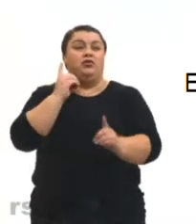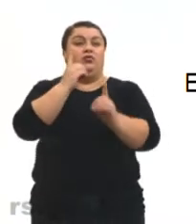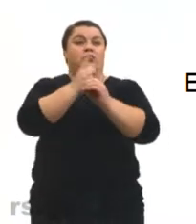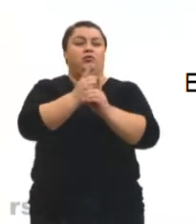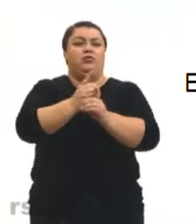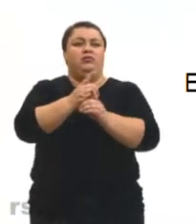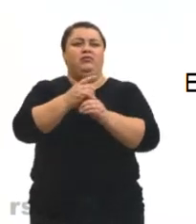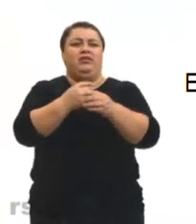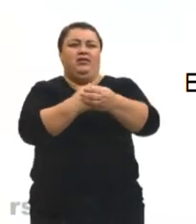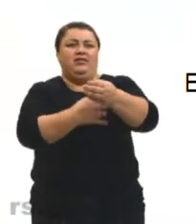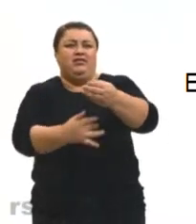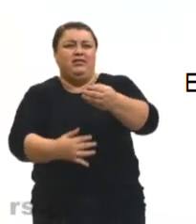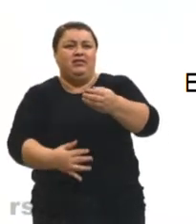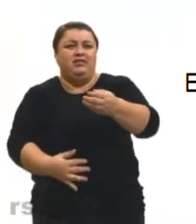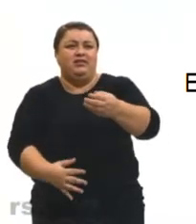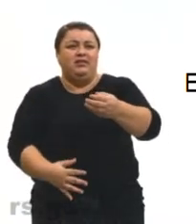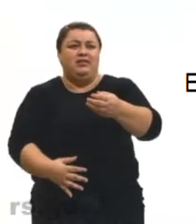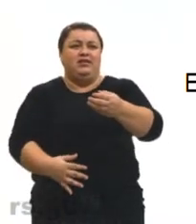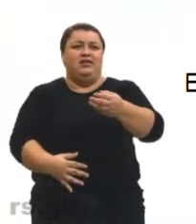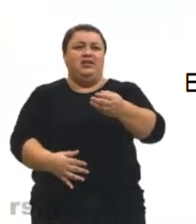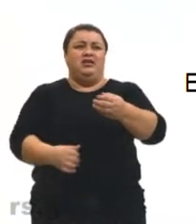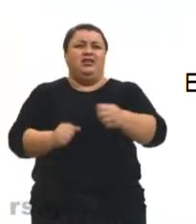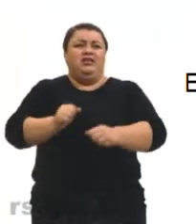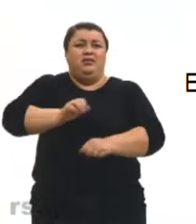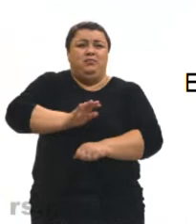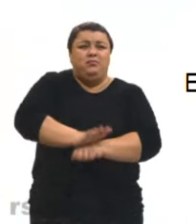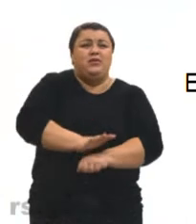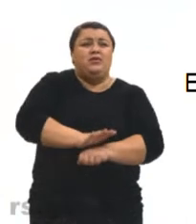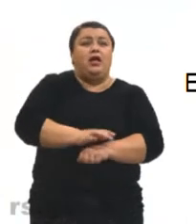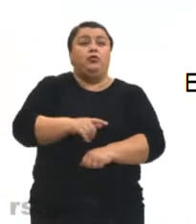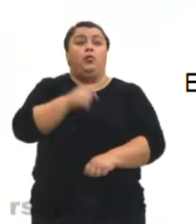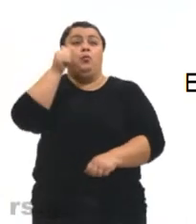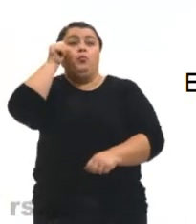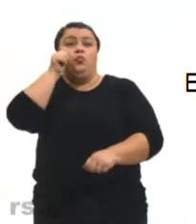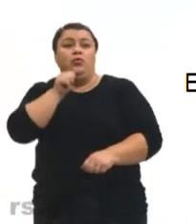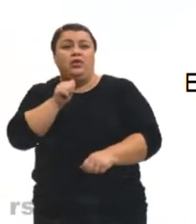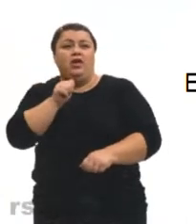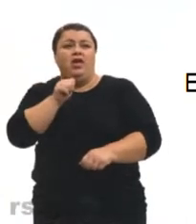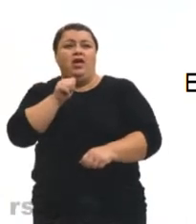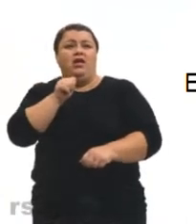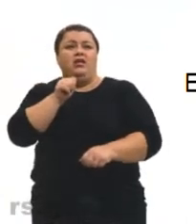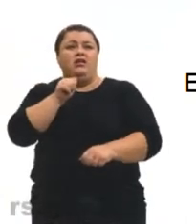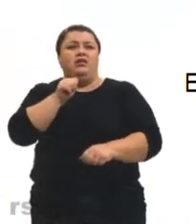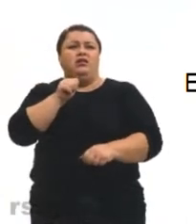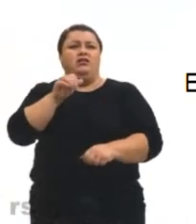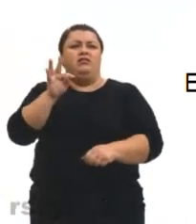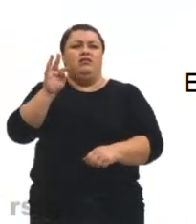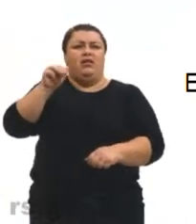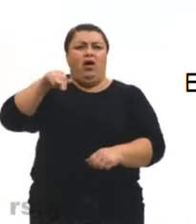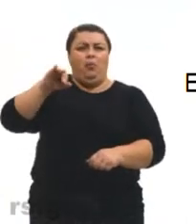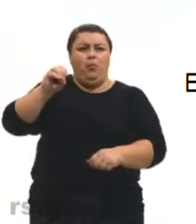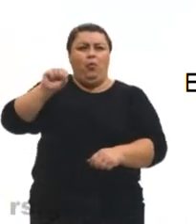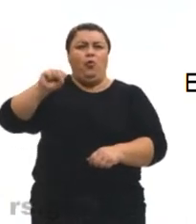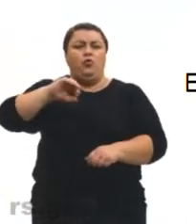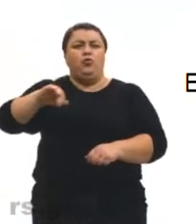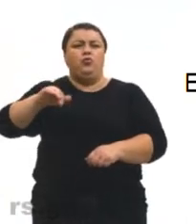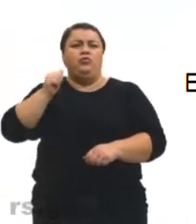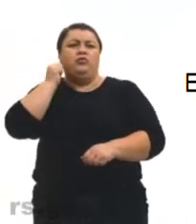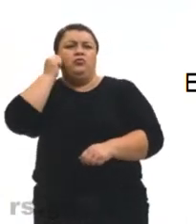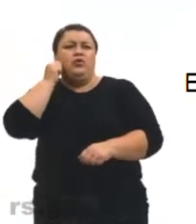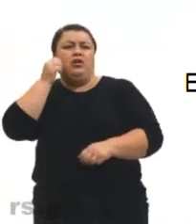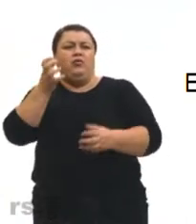atrás do Herói emoldurado mulheres Tamoios mulatos Eu quero um país que não